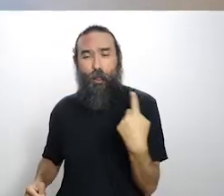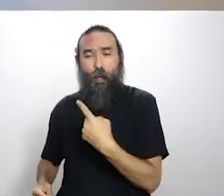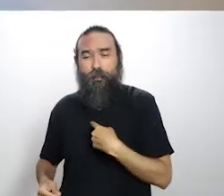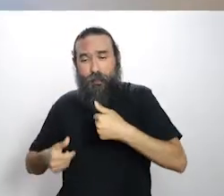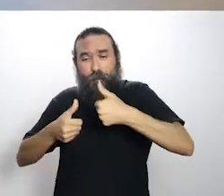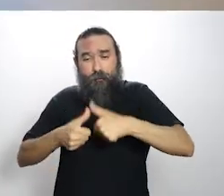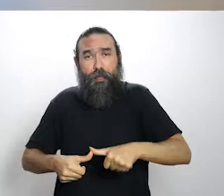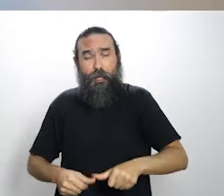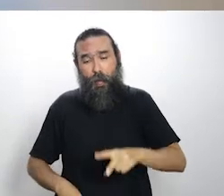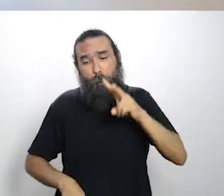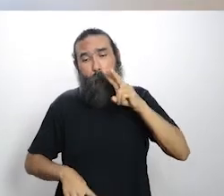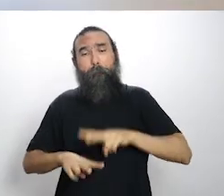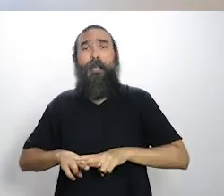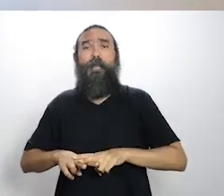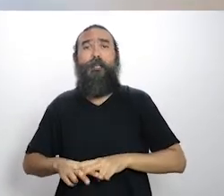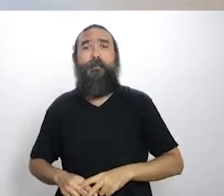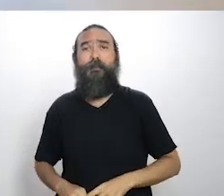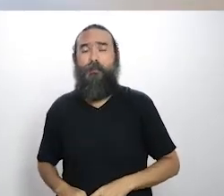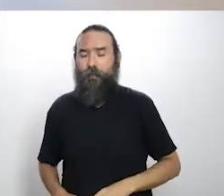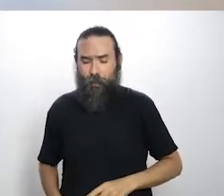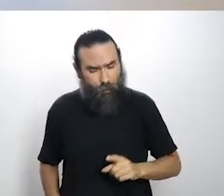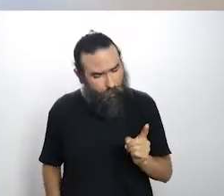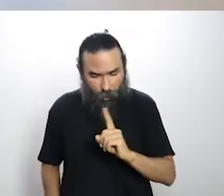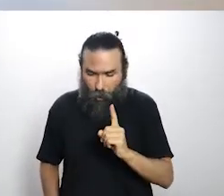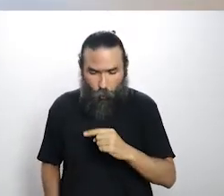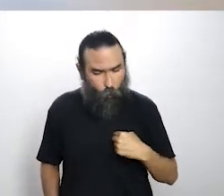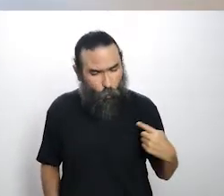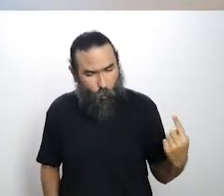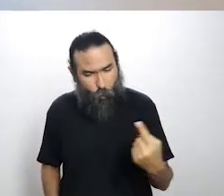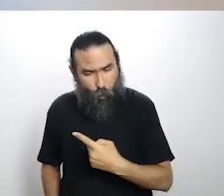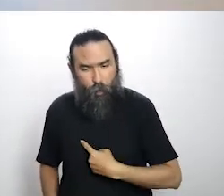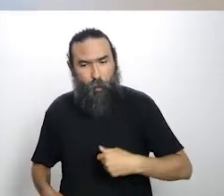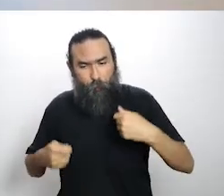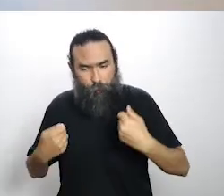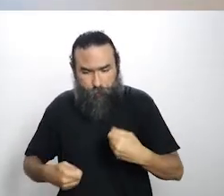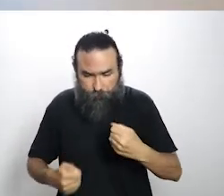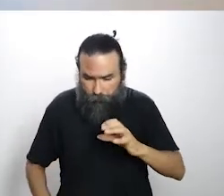começar a avançar pelo seguinte,